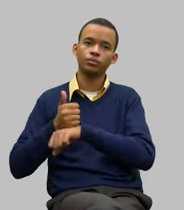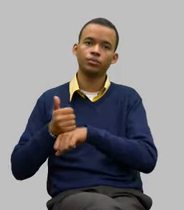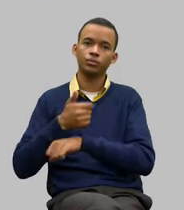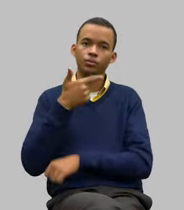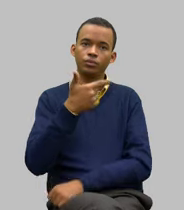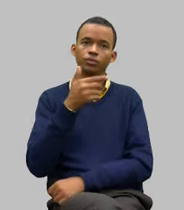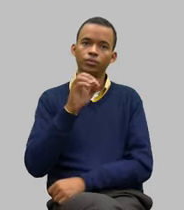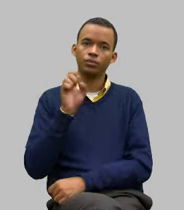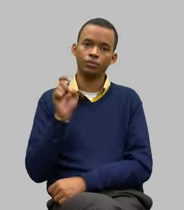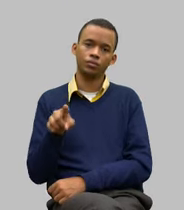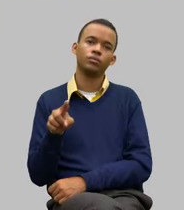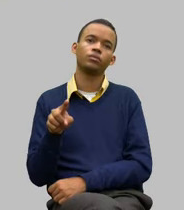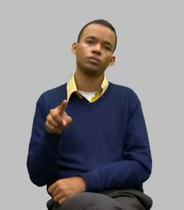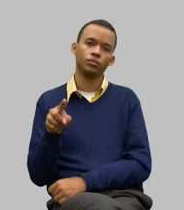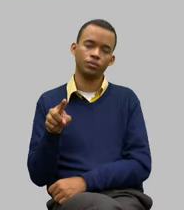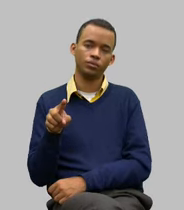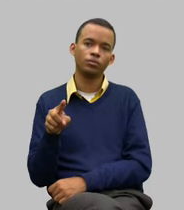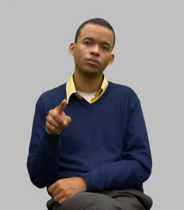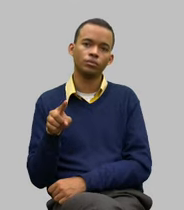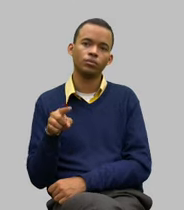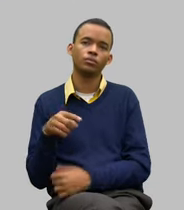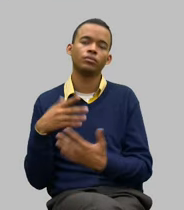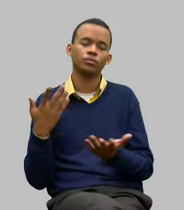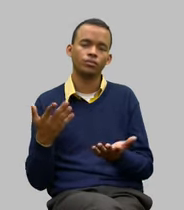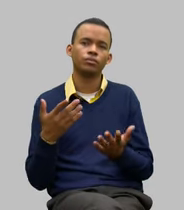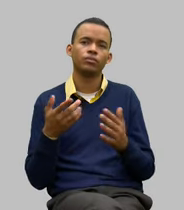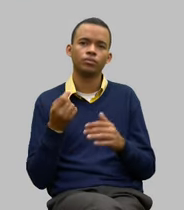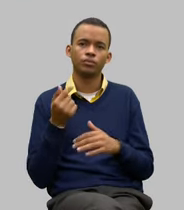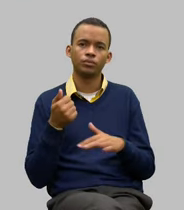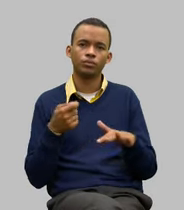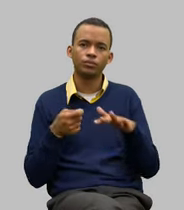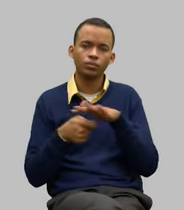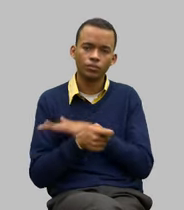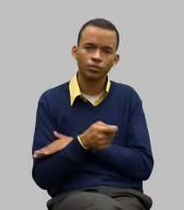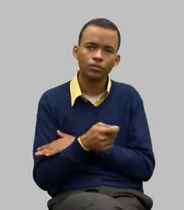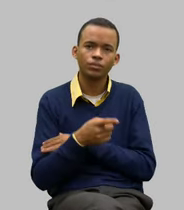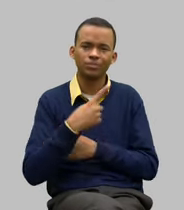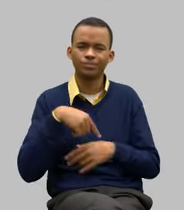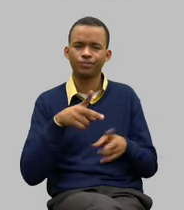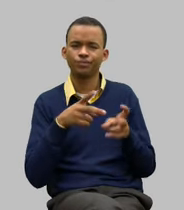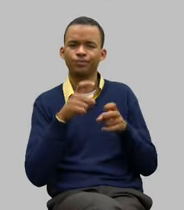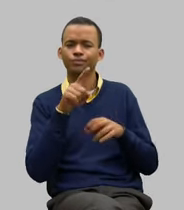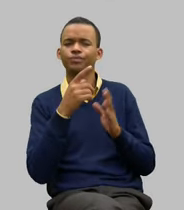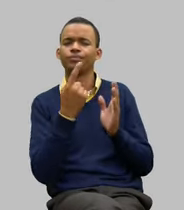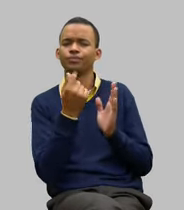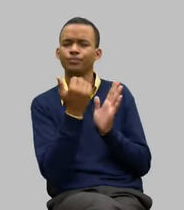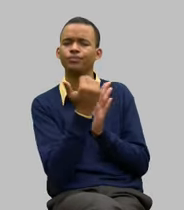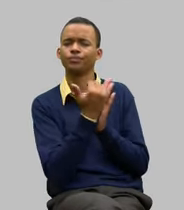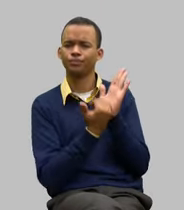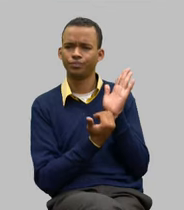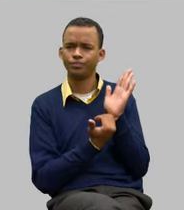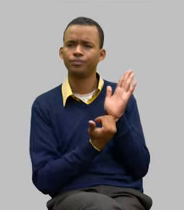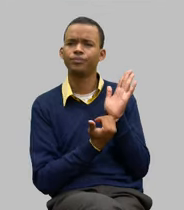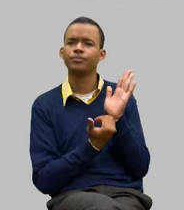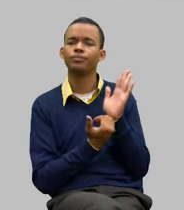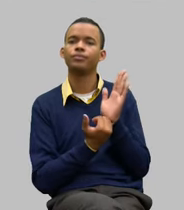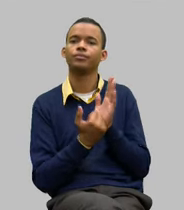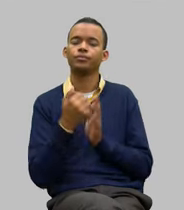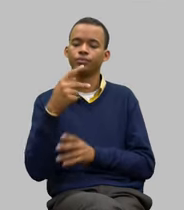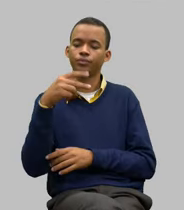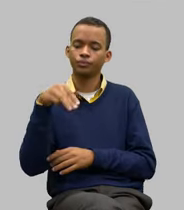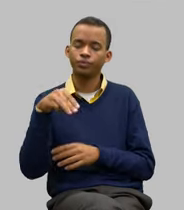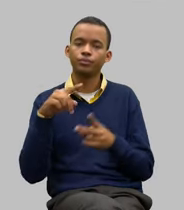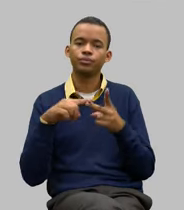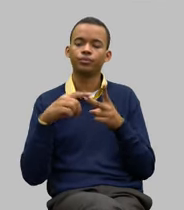início e o investimento como a gente percebe onem baixíssimo na polícia militar na polícia